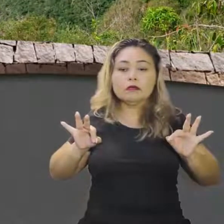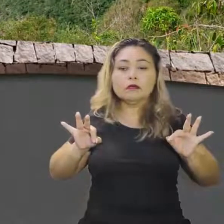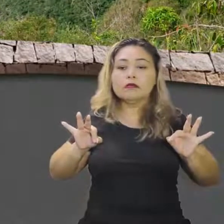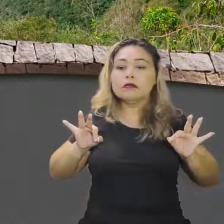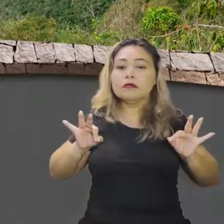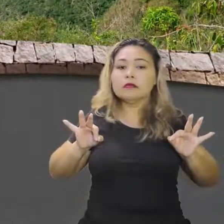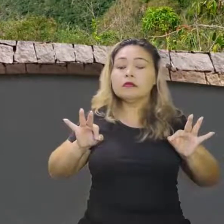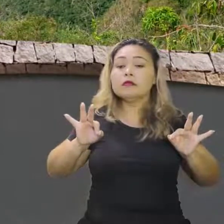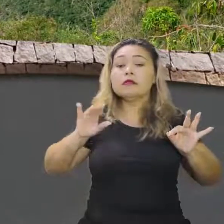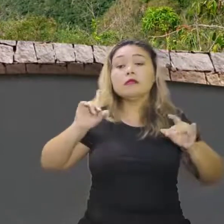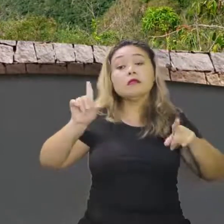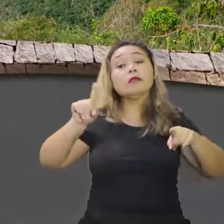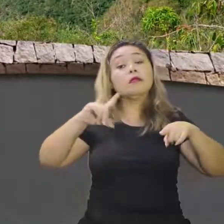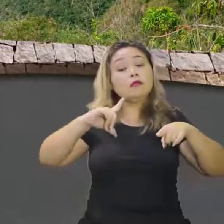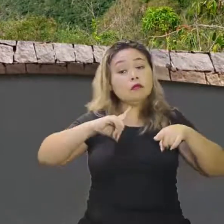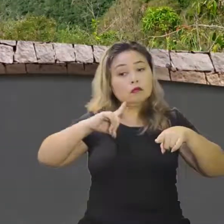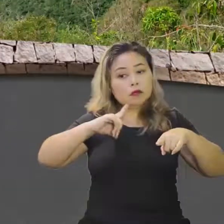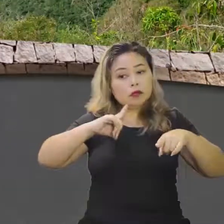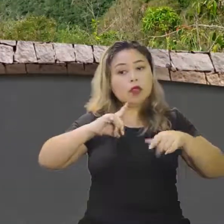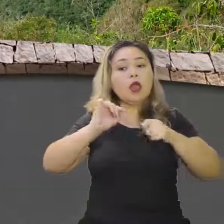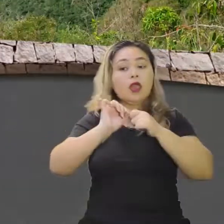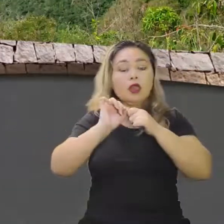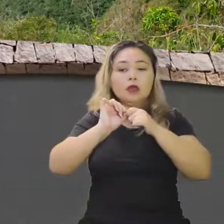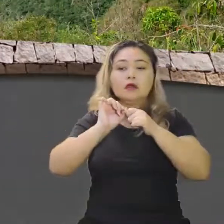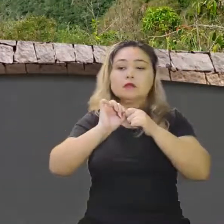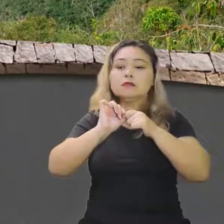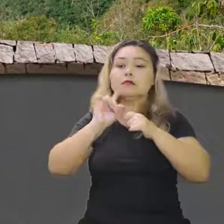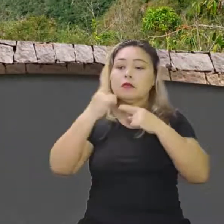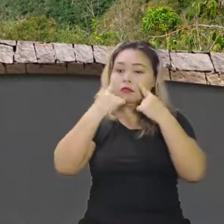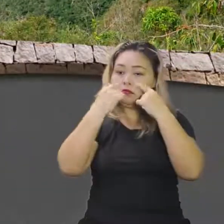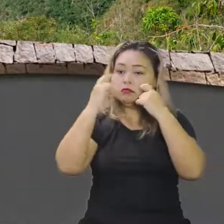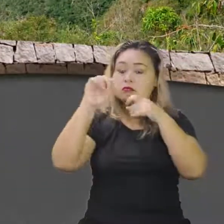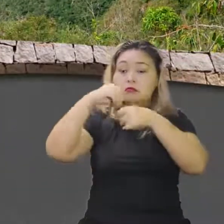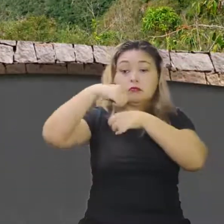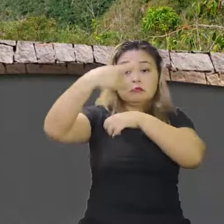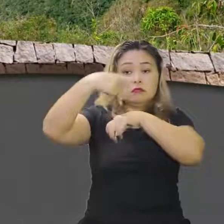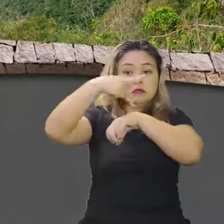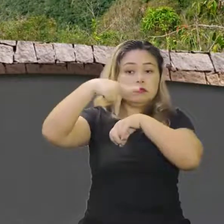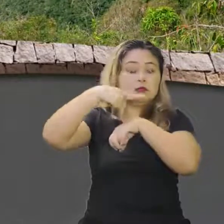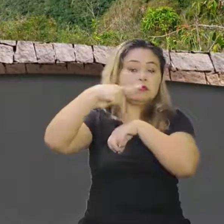No interesse internacional, deixar isso bem claro para vocês,